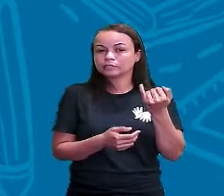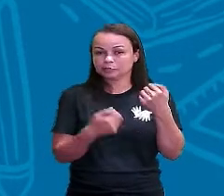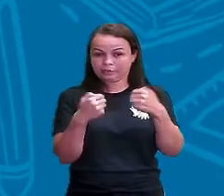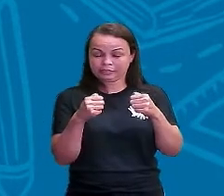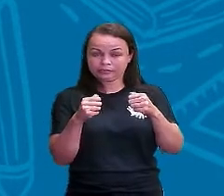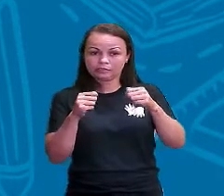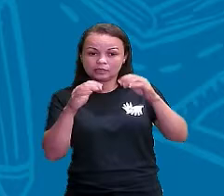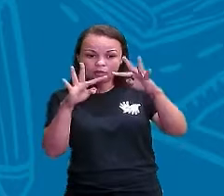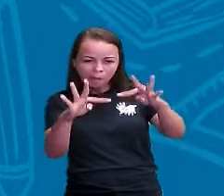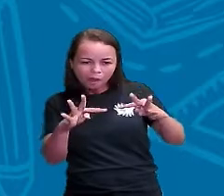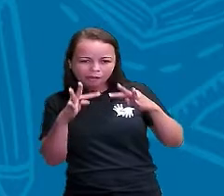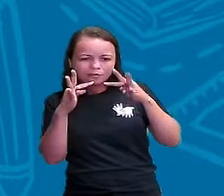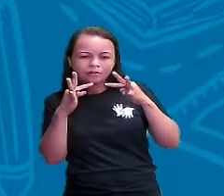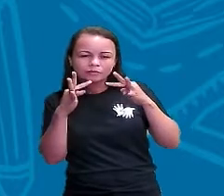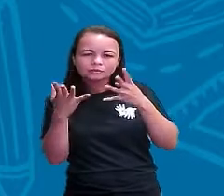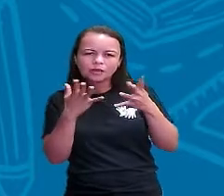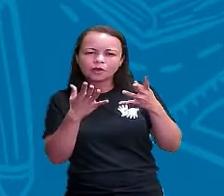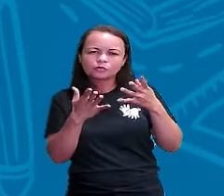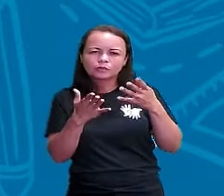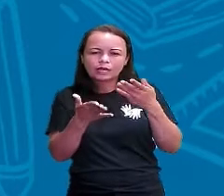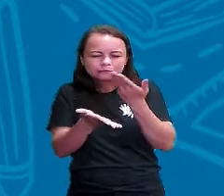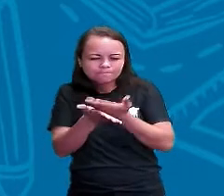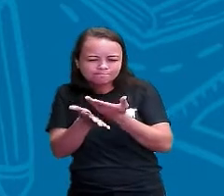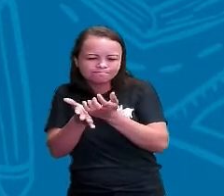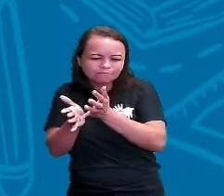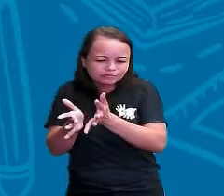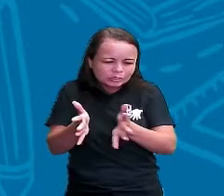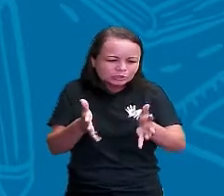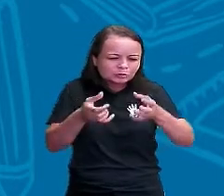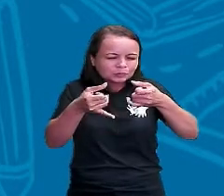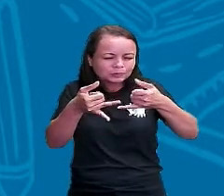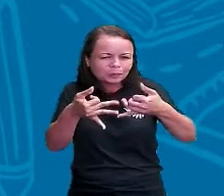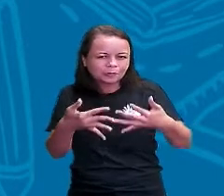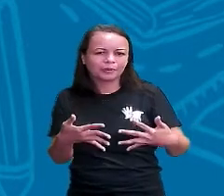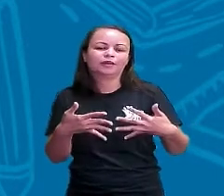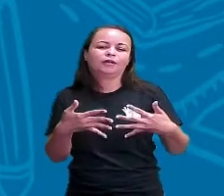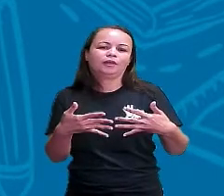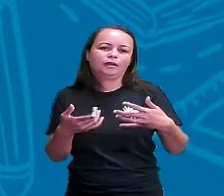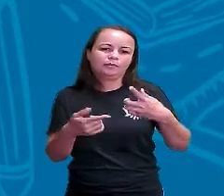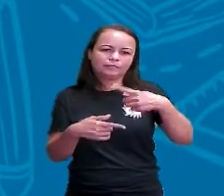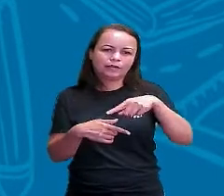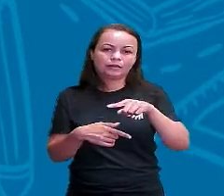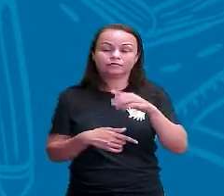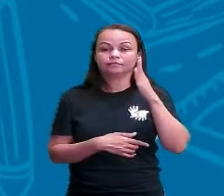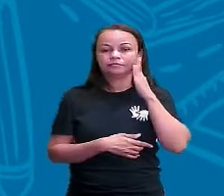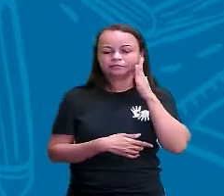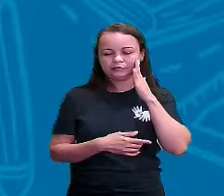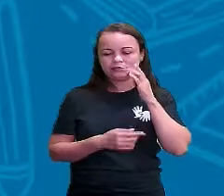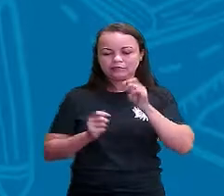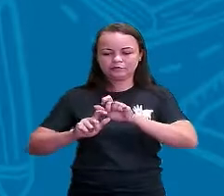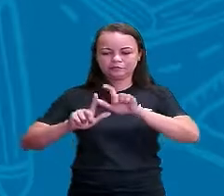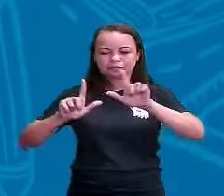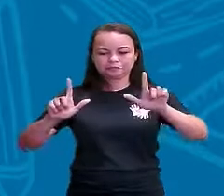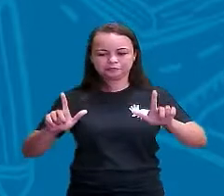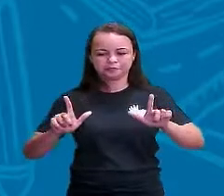tem que dar uma aula, ou a gente tem que falar sobre isso para trazer luz a isso. E aí, já vou pedir para a produção ir para o nosso próximo